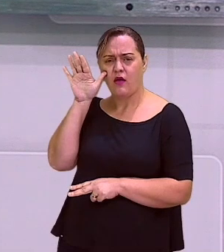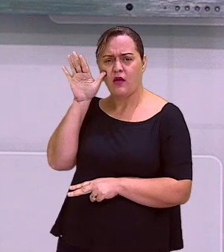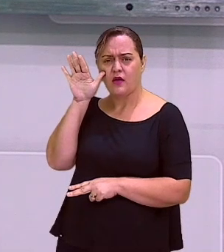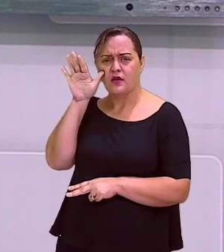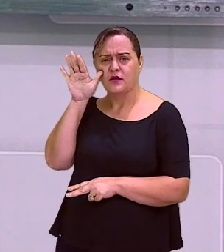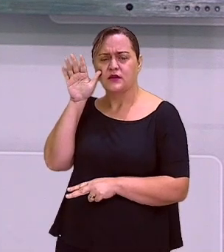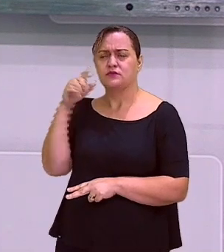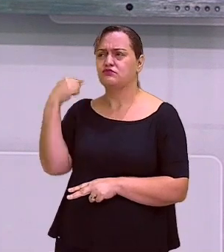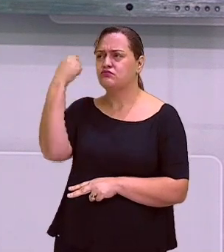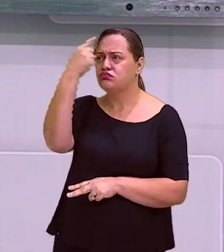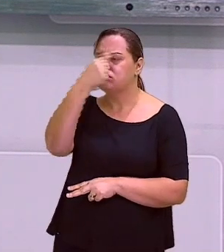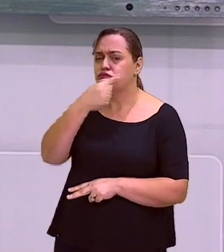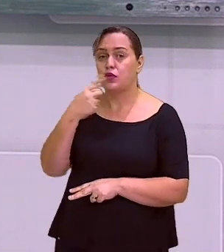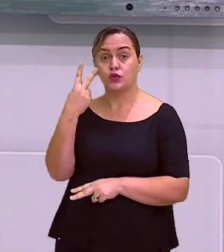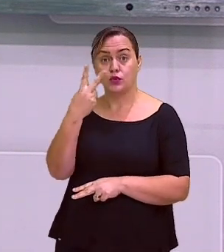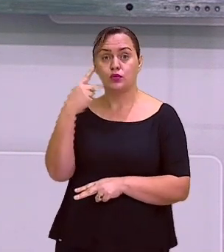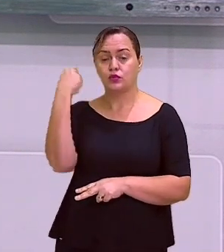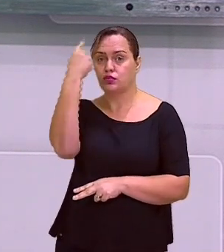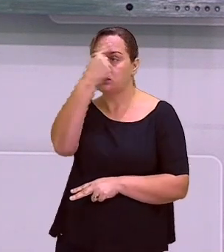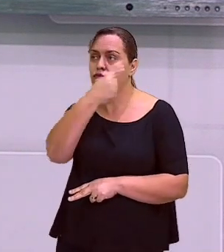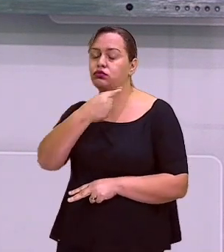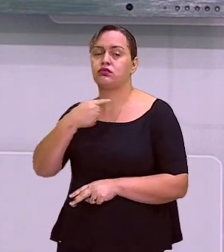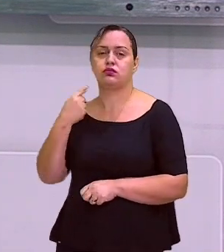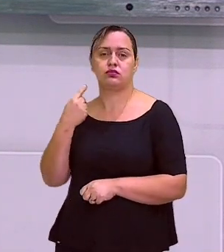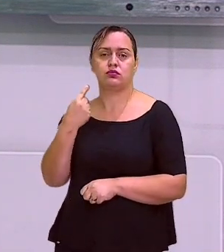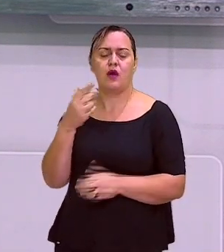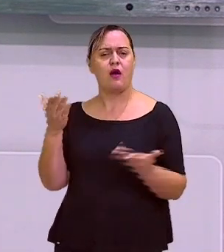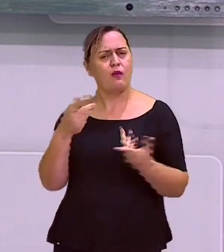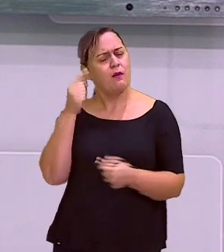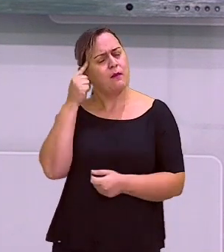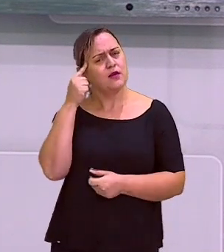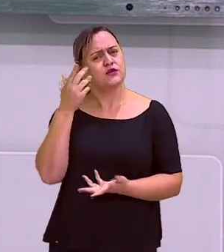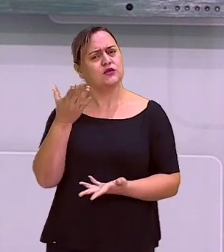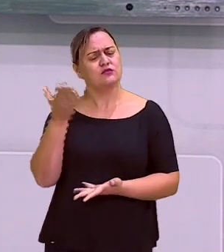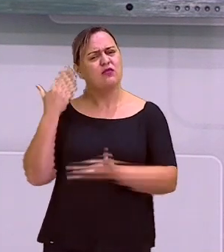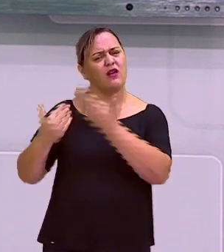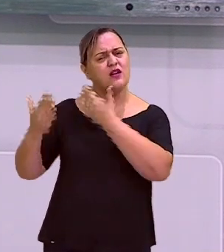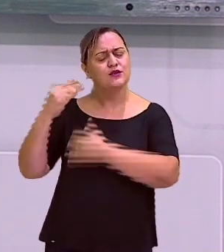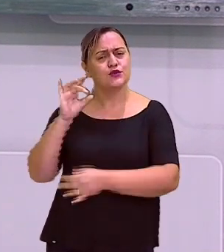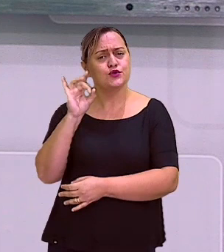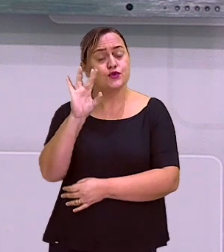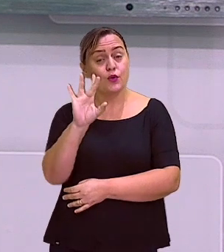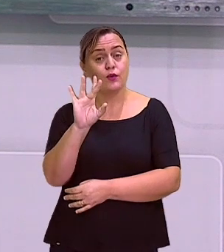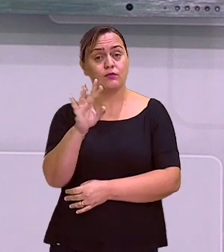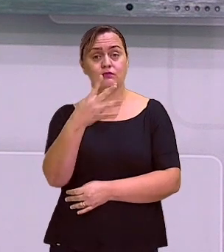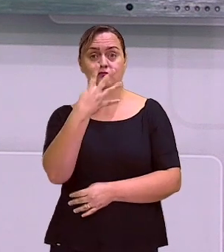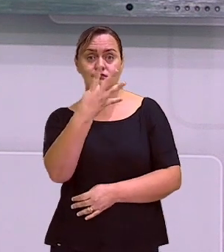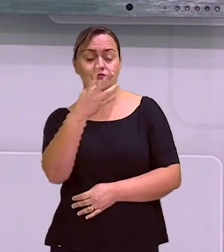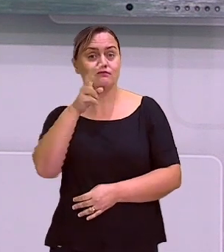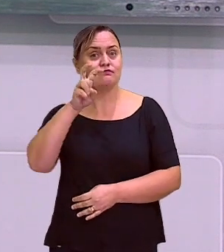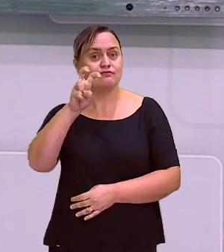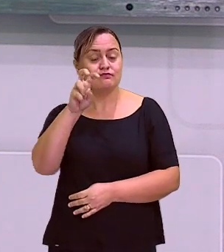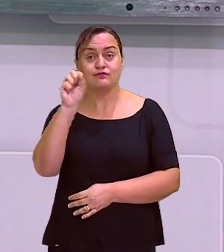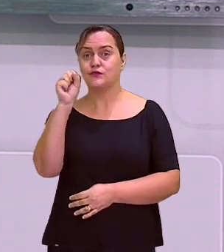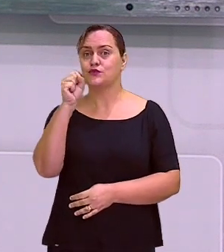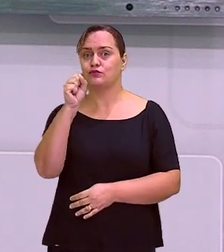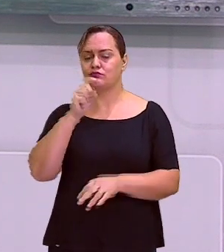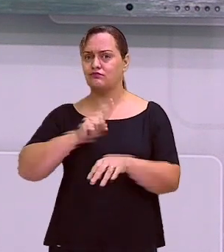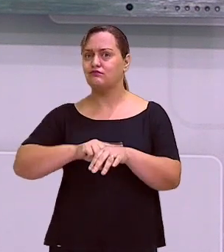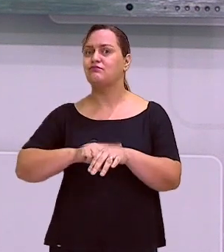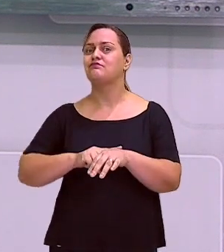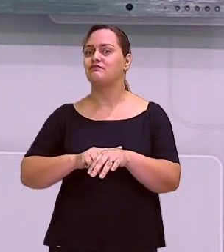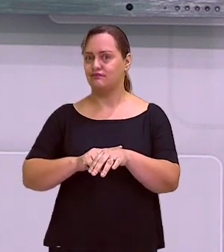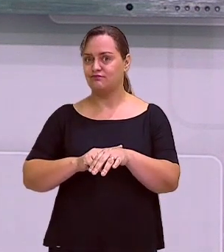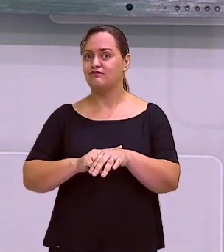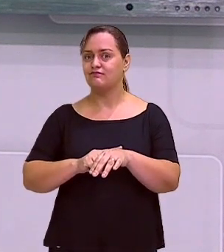você consegue imaginar que o primeiro filme teve duração de 45 segundos? É o máximo conhecer um pouco da arte do cinema,